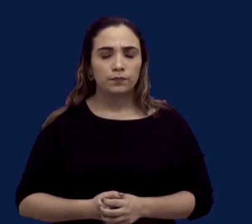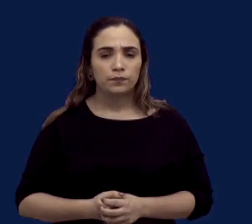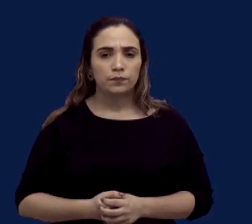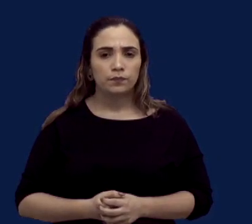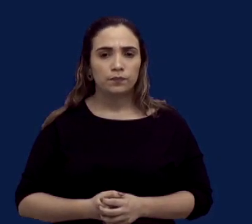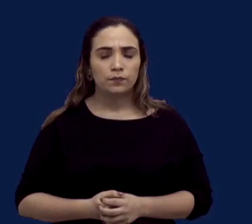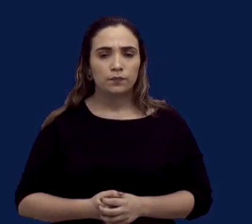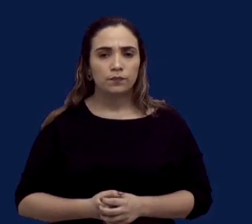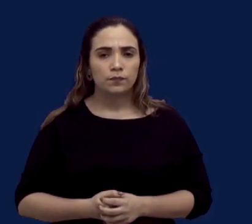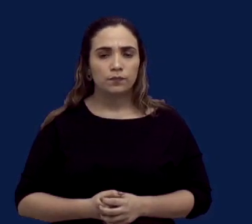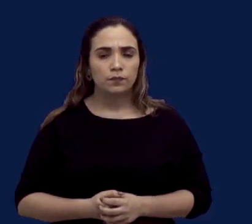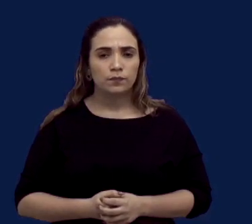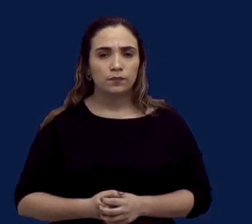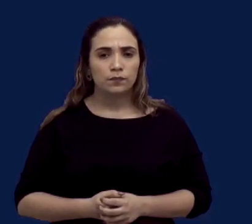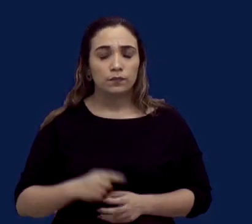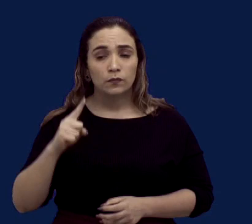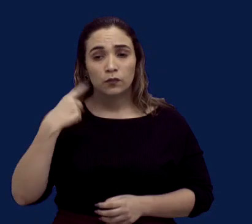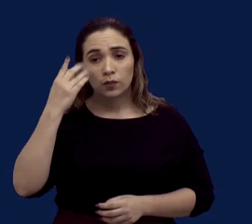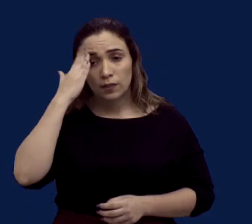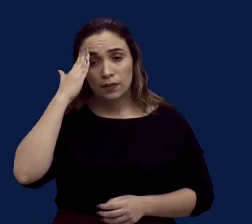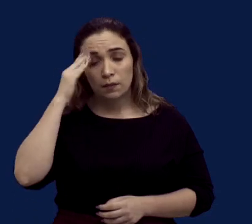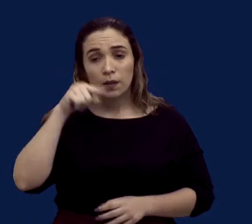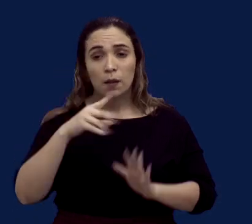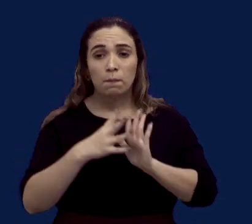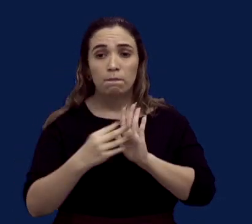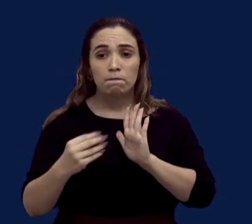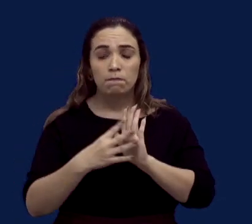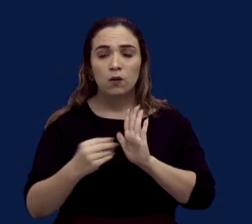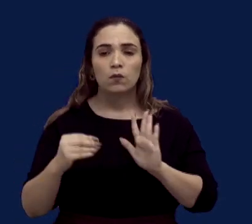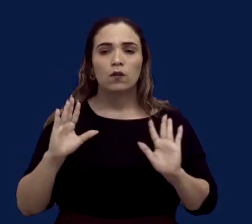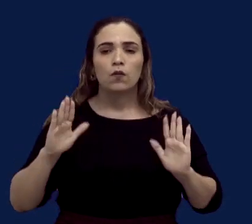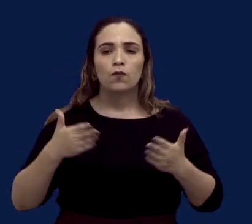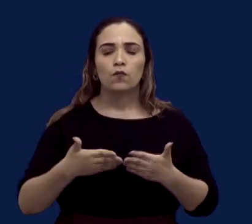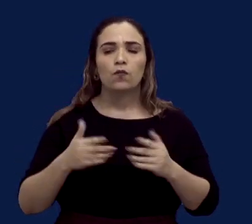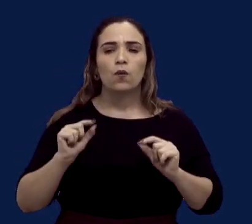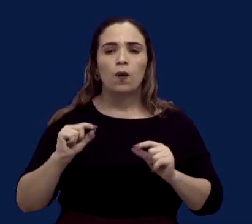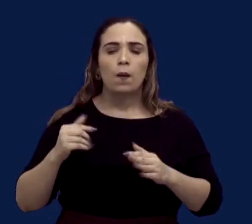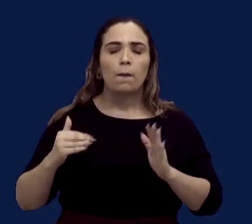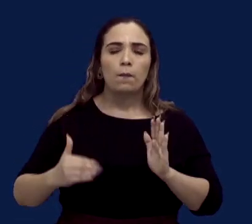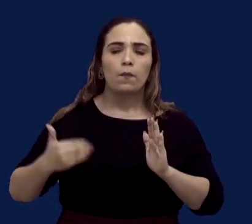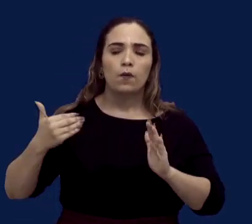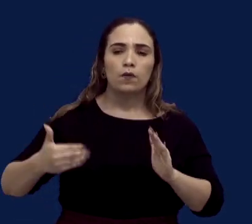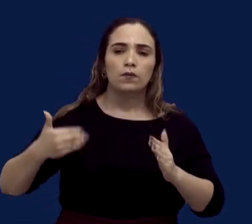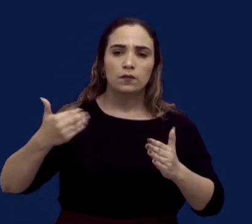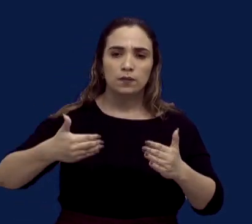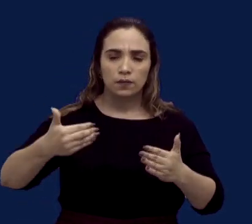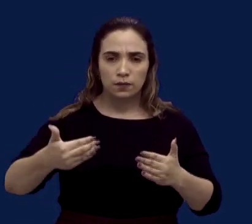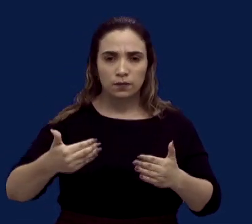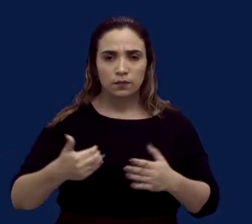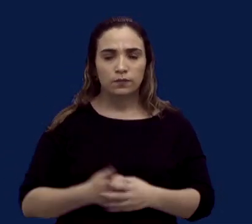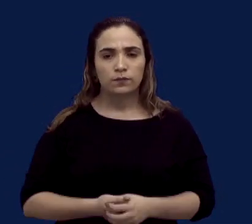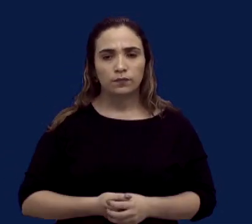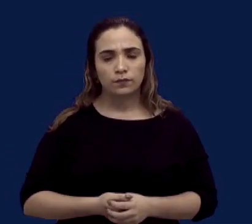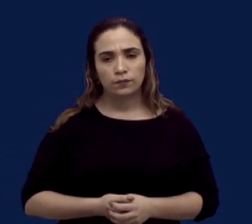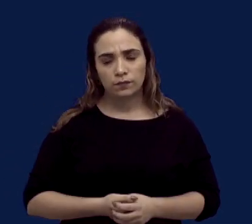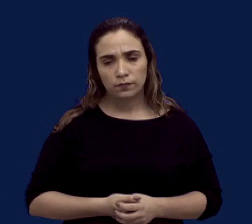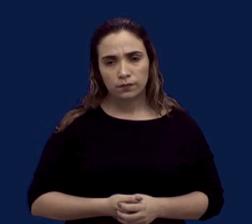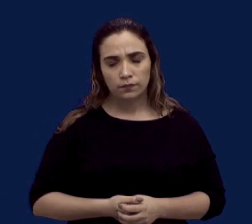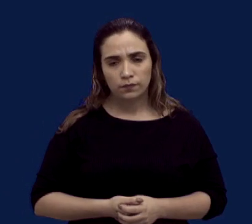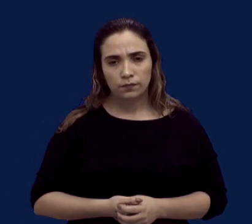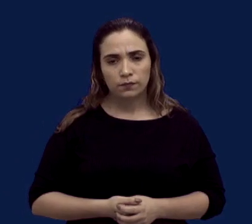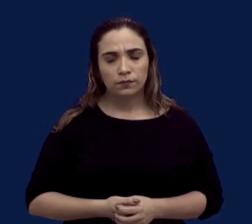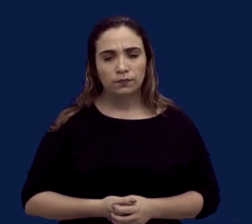entende que aquele modelo ele priorizava muito a forma, daí o processo. E pelo menos